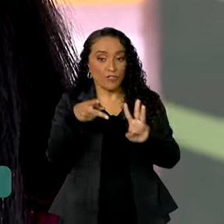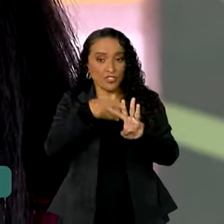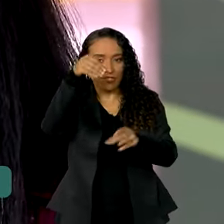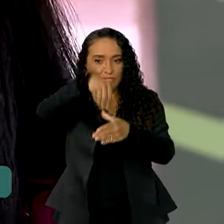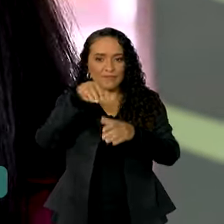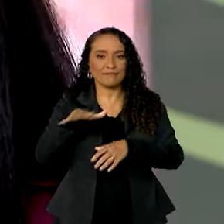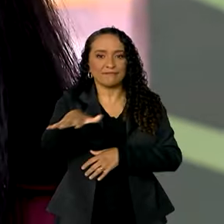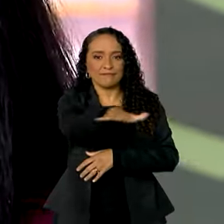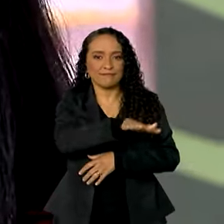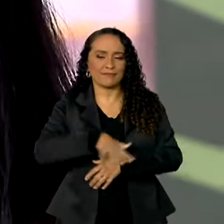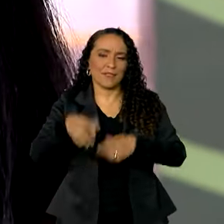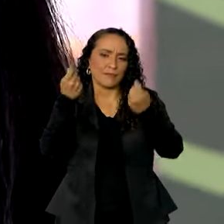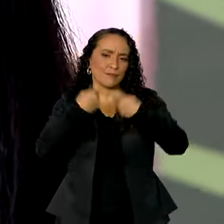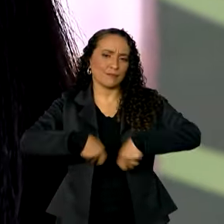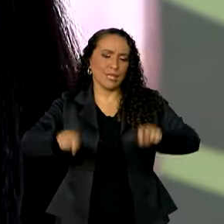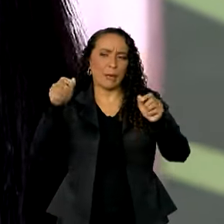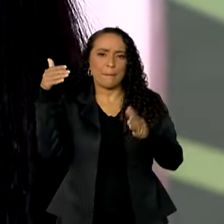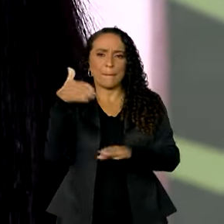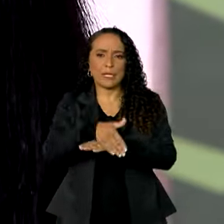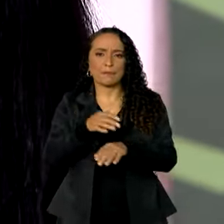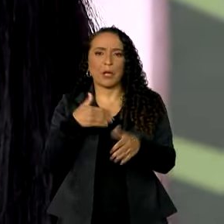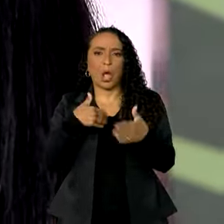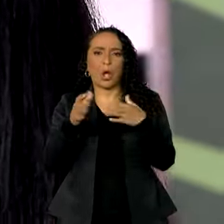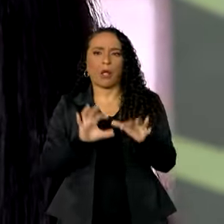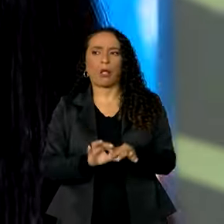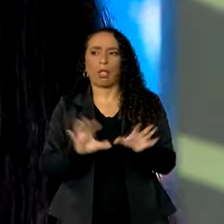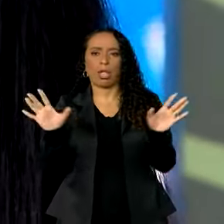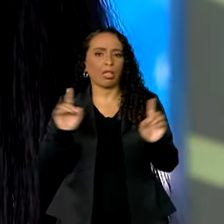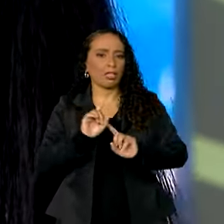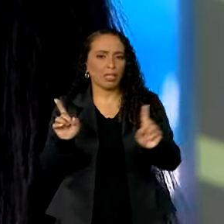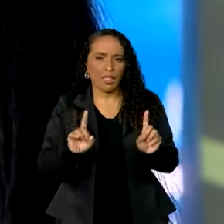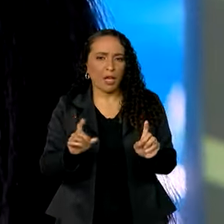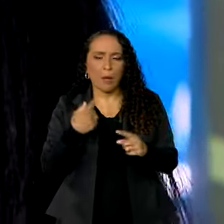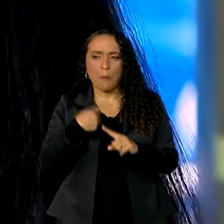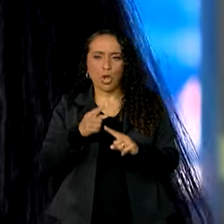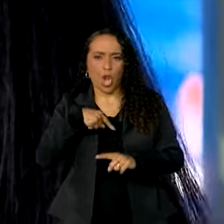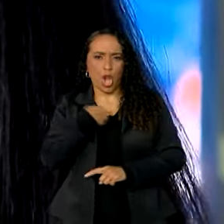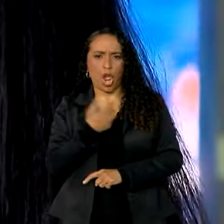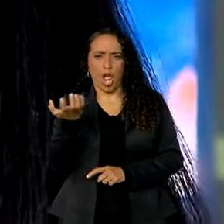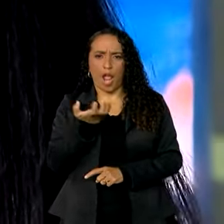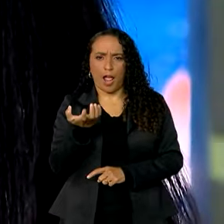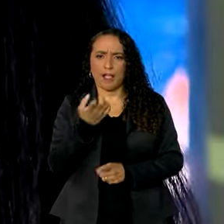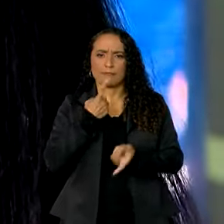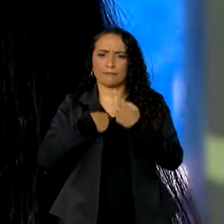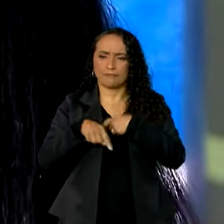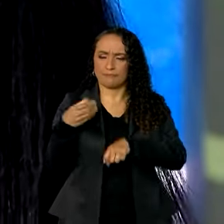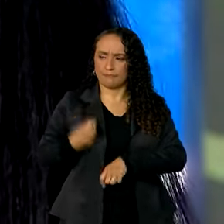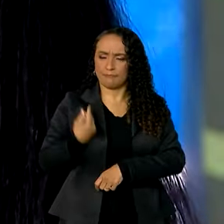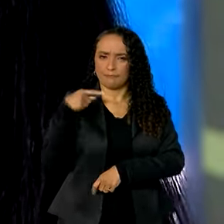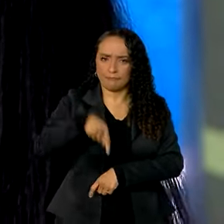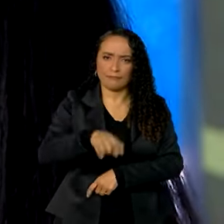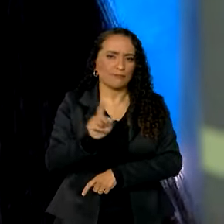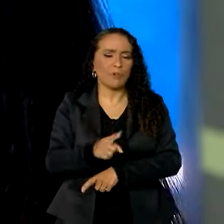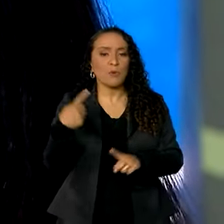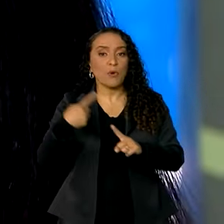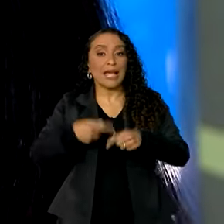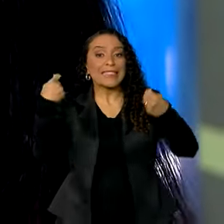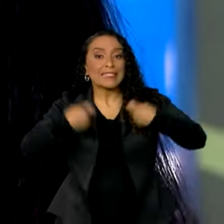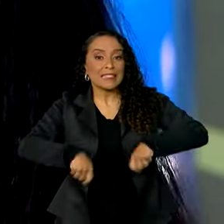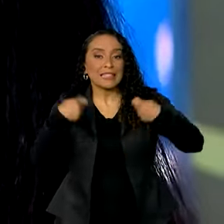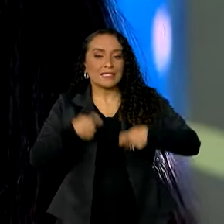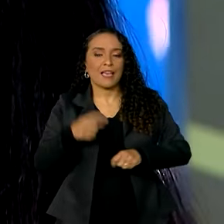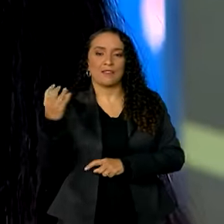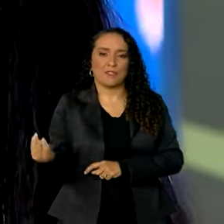desse espaço, não é necessariamente uma participação aleatória ou simplesmente porque a gente quer somente estar aqui dentro, mas porque é necessário,